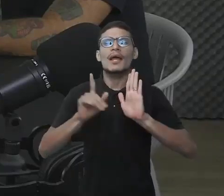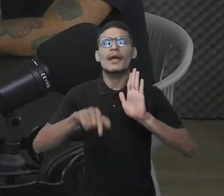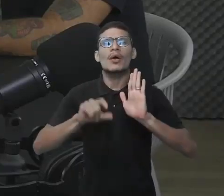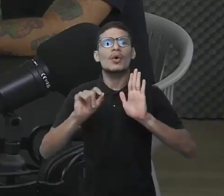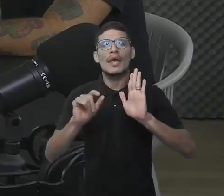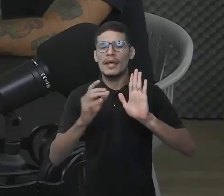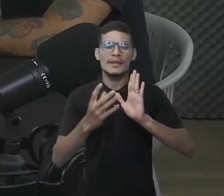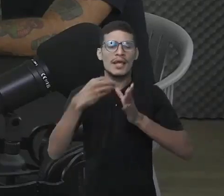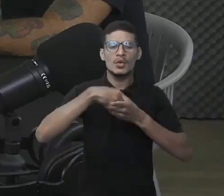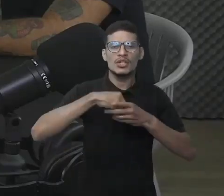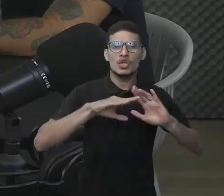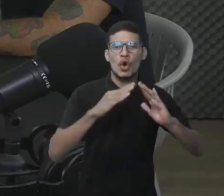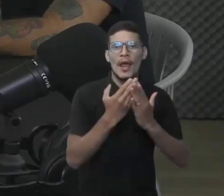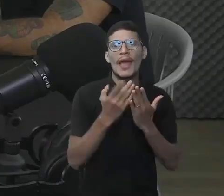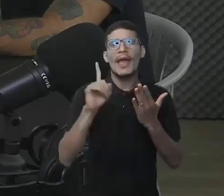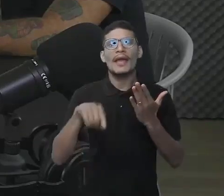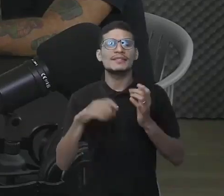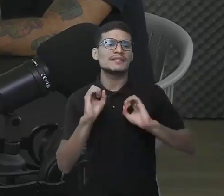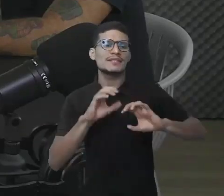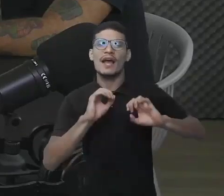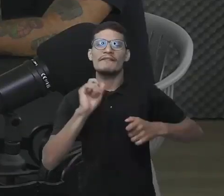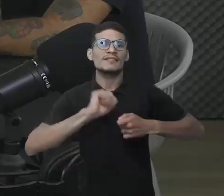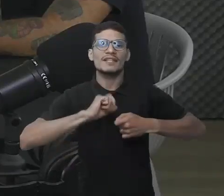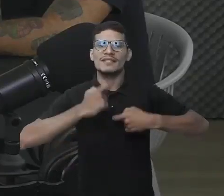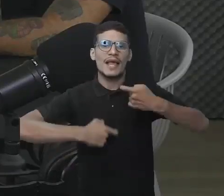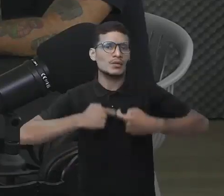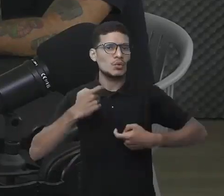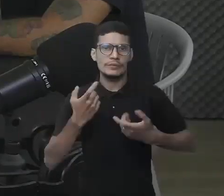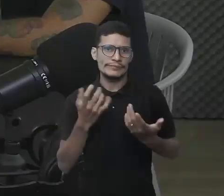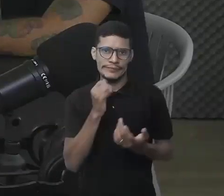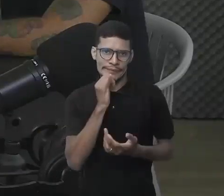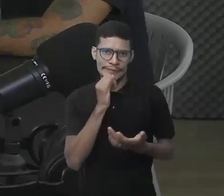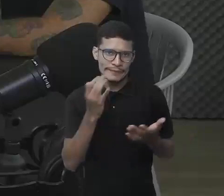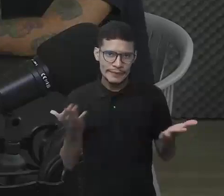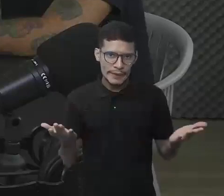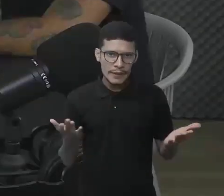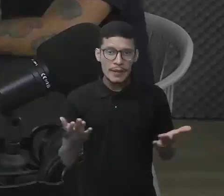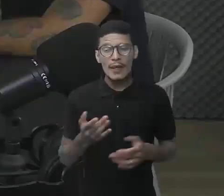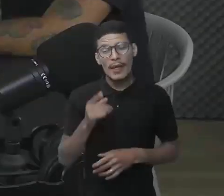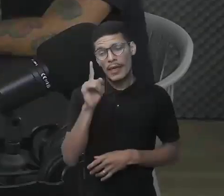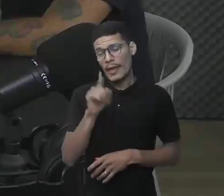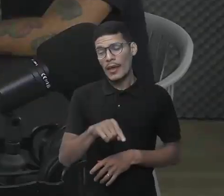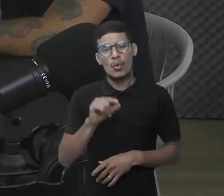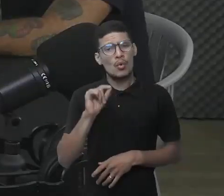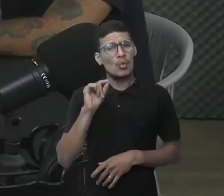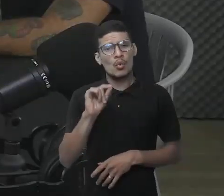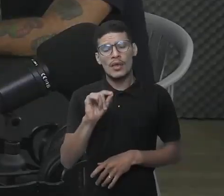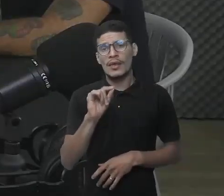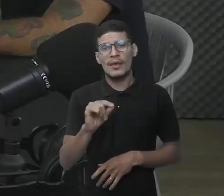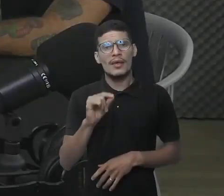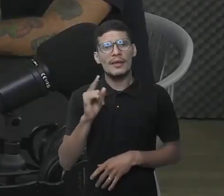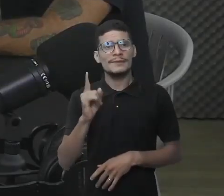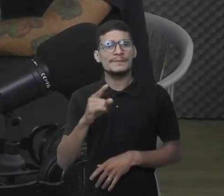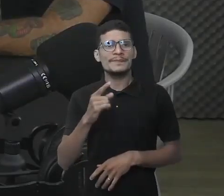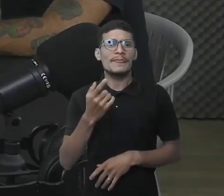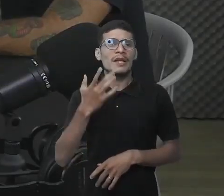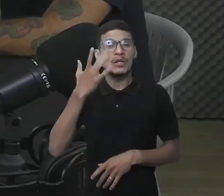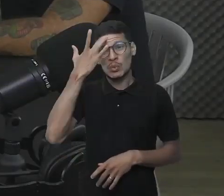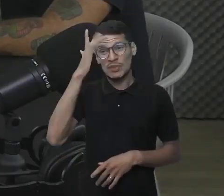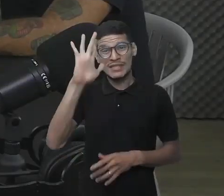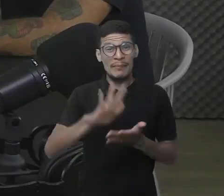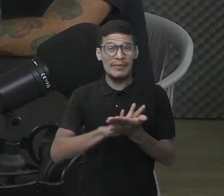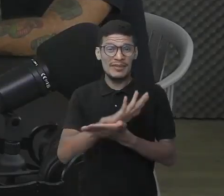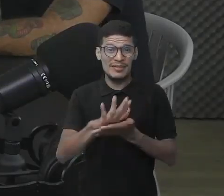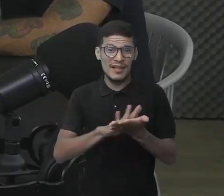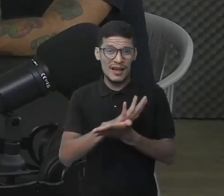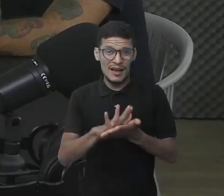na escola é ensinar crianças a fazer sexo, por exemplo, né? É de uma total ignorância, né, própria de quem